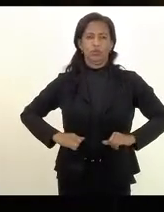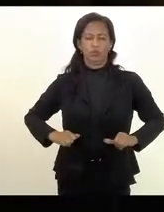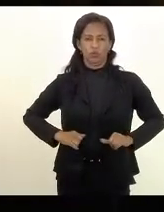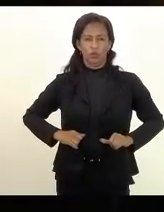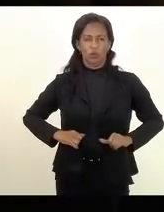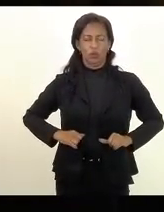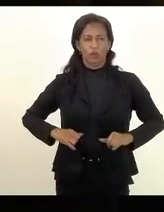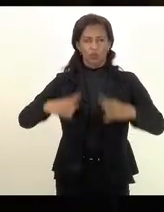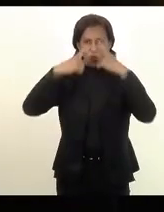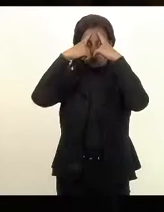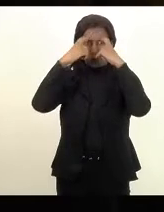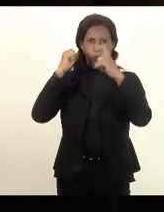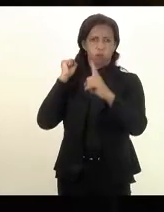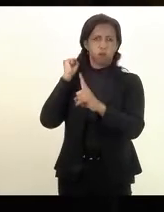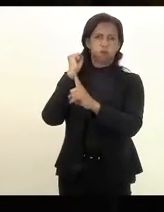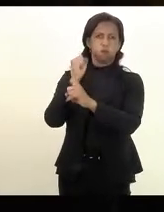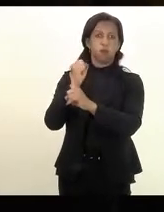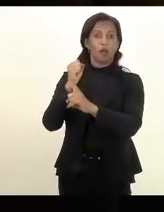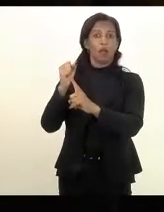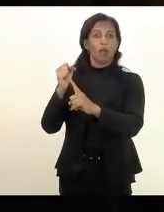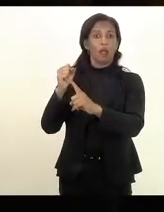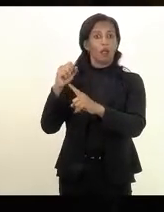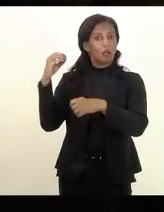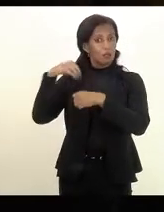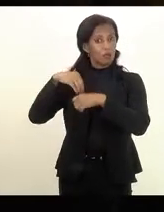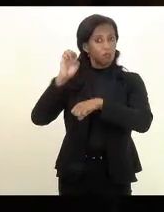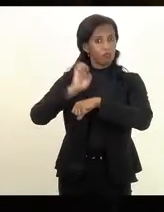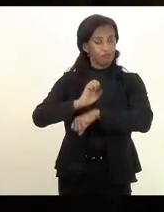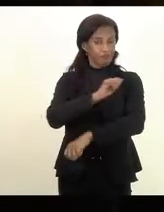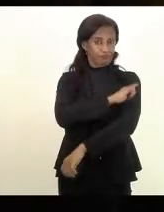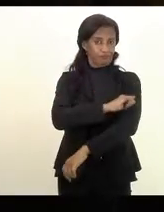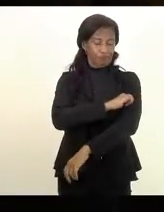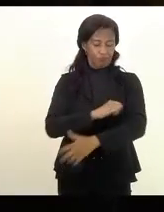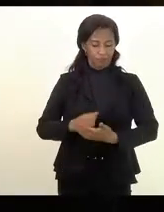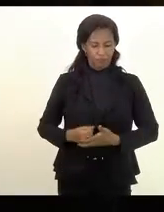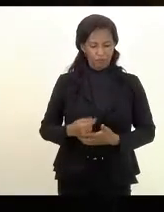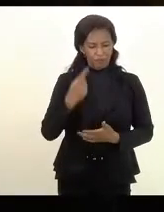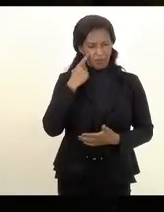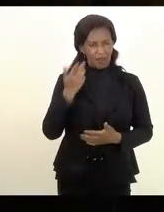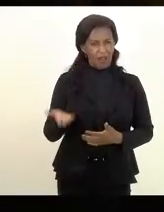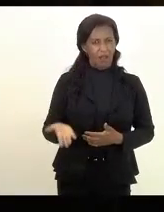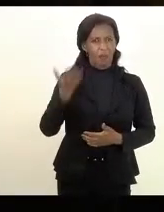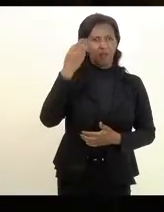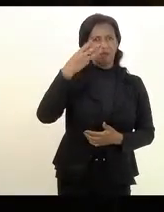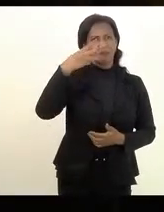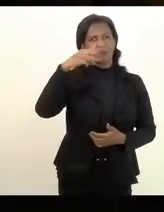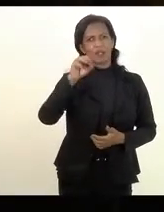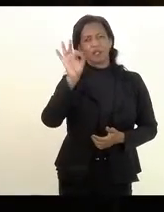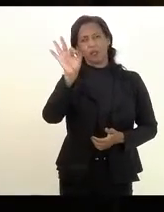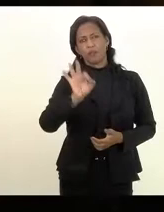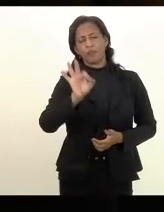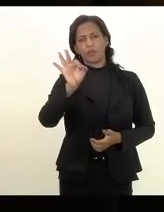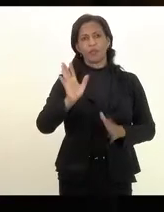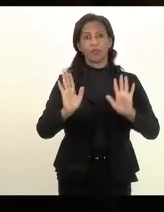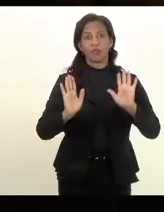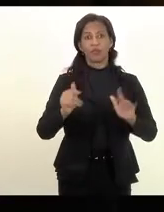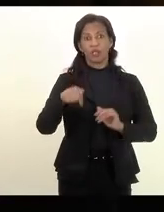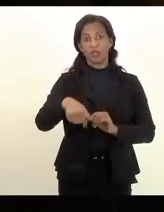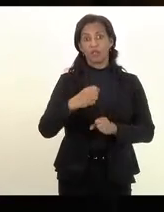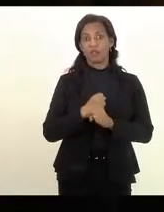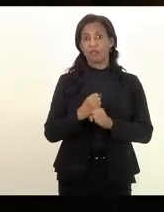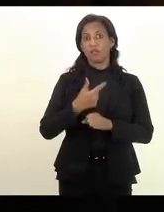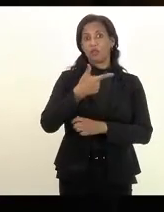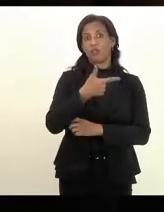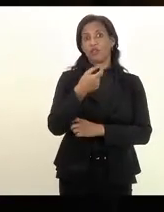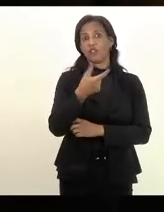feminicídio inclusive no estado do Rio de Janeiro a gente teve um aumento em cerca de 30% já nesse ano